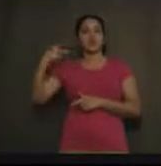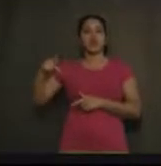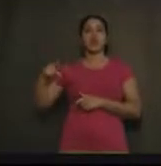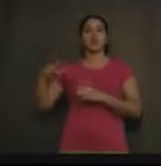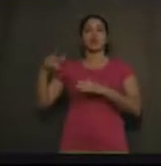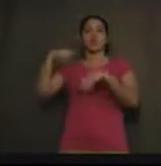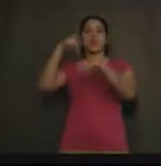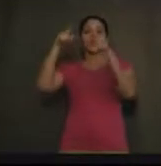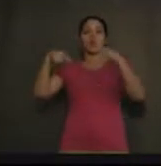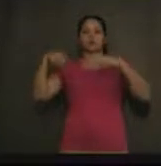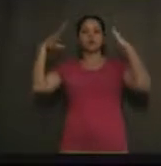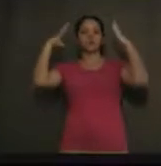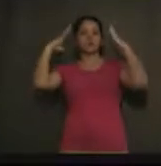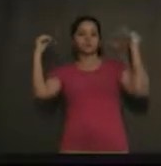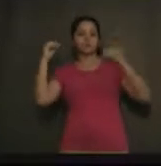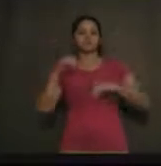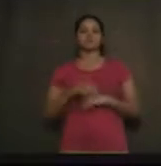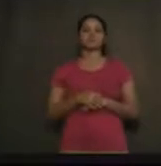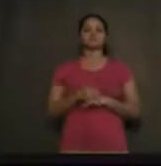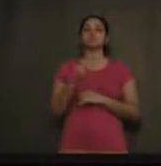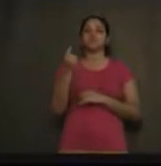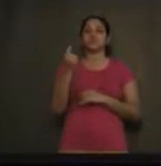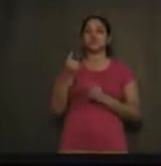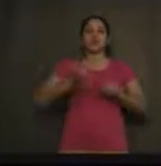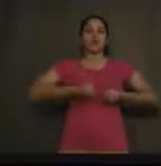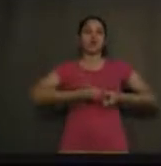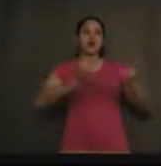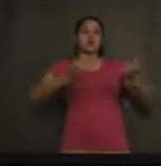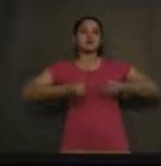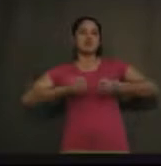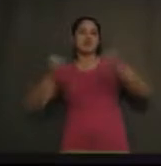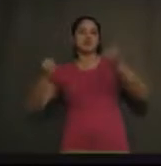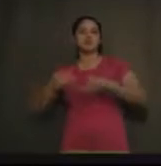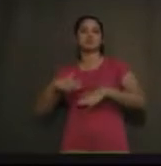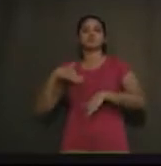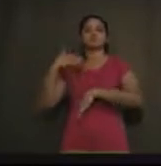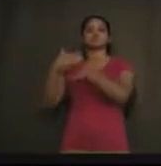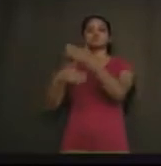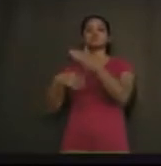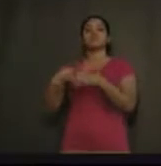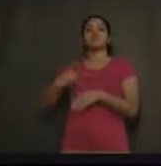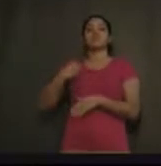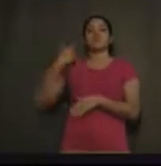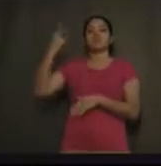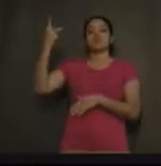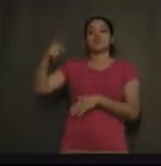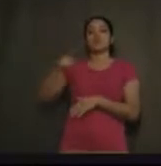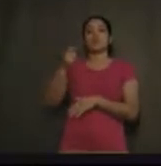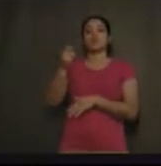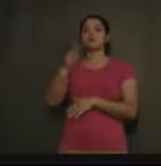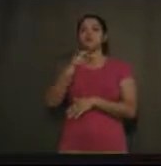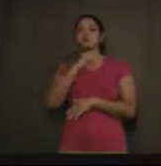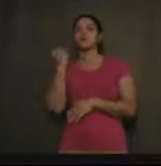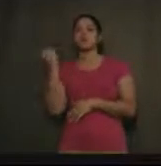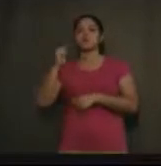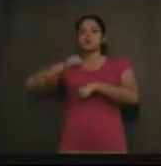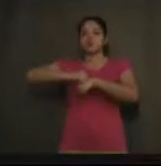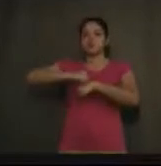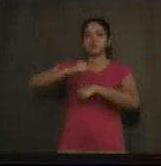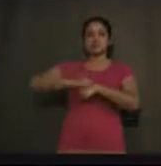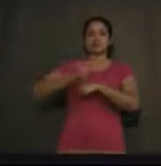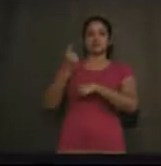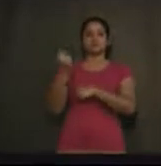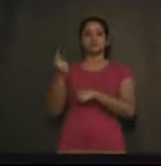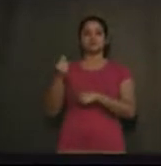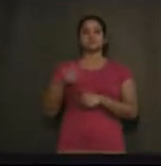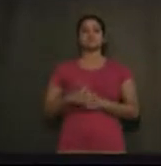dele gastando o dinheiro do sogro, a ponto de, ao final da vida, estar essencialmente arruinado do ponto de vista financeiro.